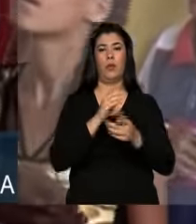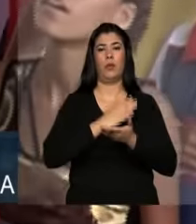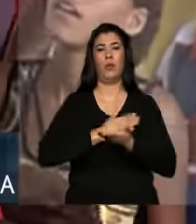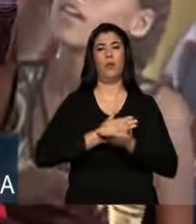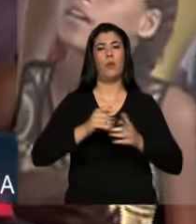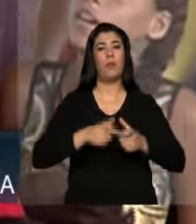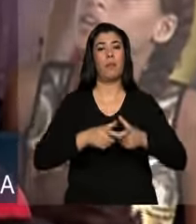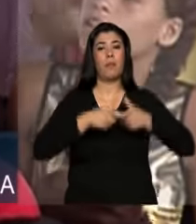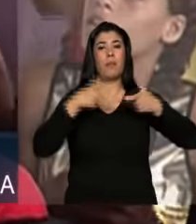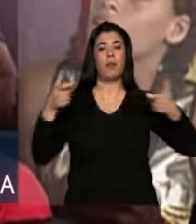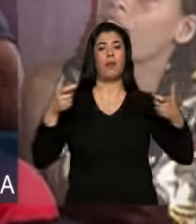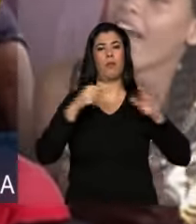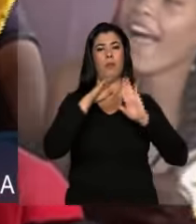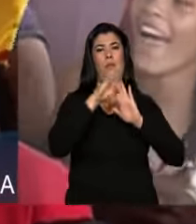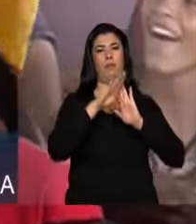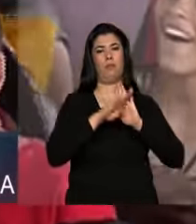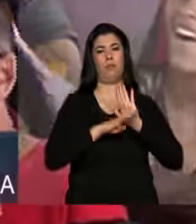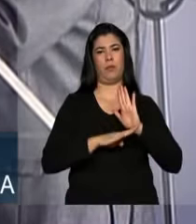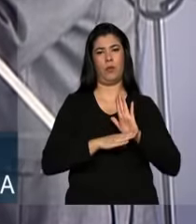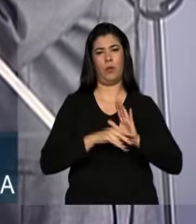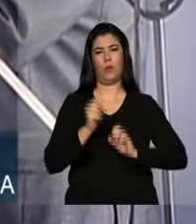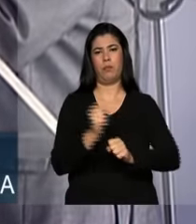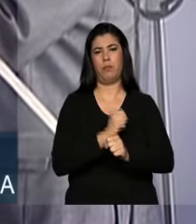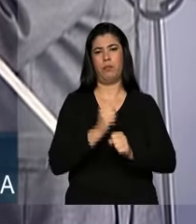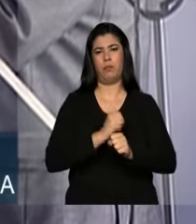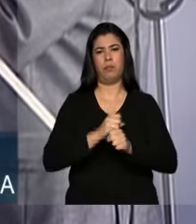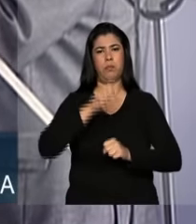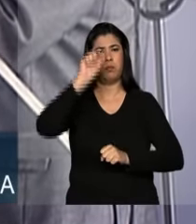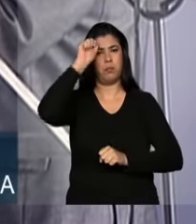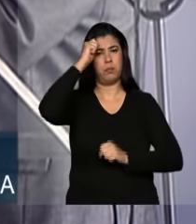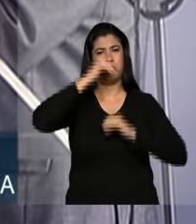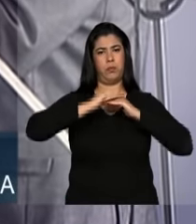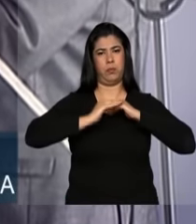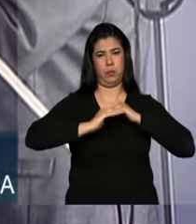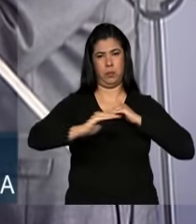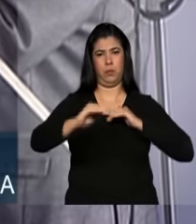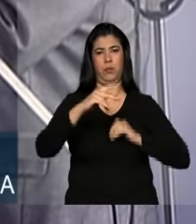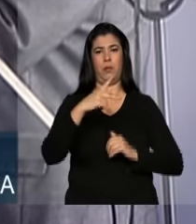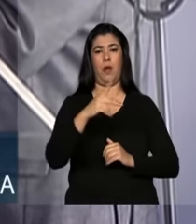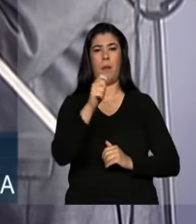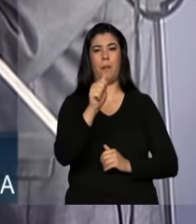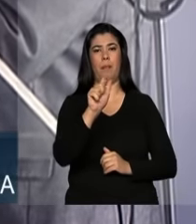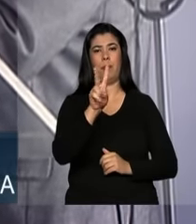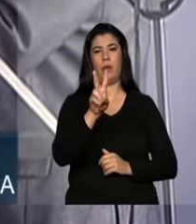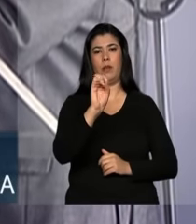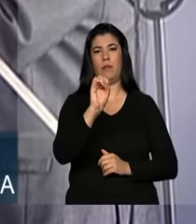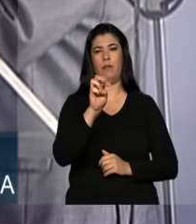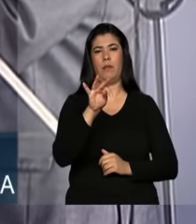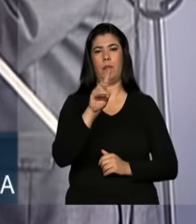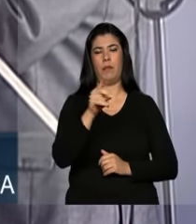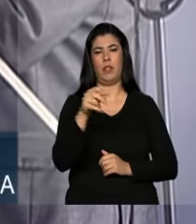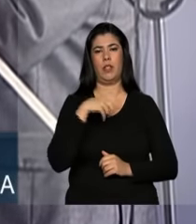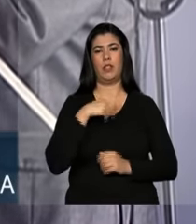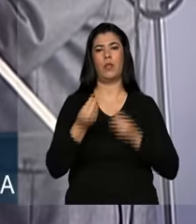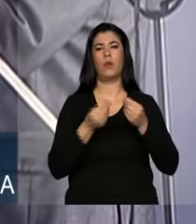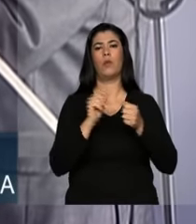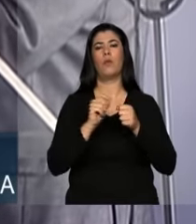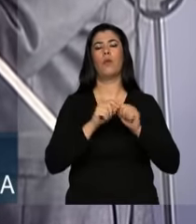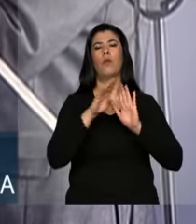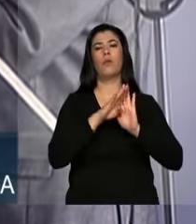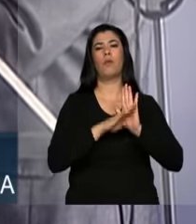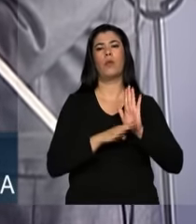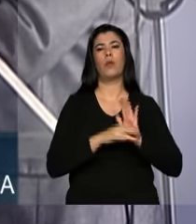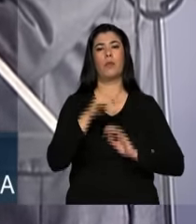de pavimentação da história da cidade. Através do PAC 2 de intervenção urbana, vamos beneficiar